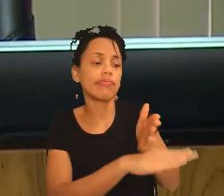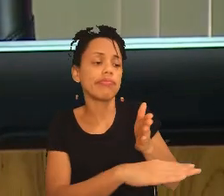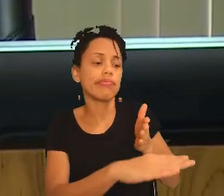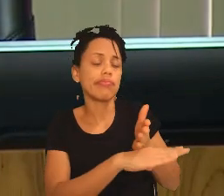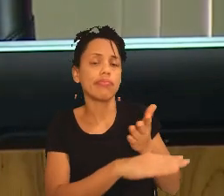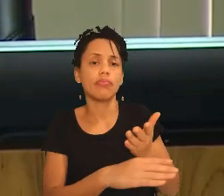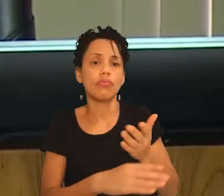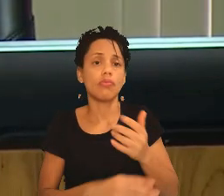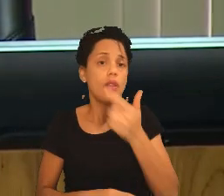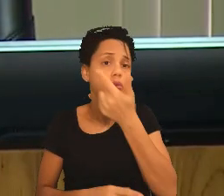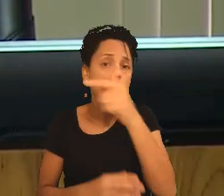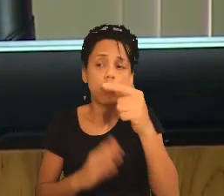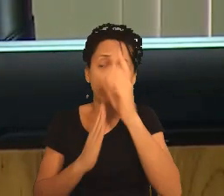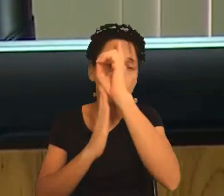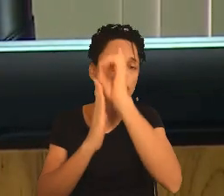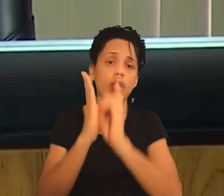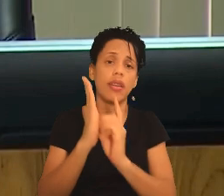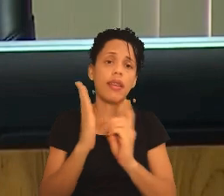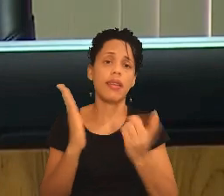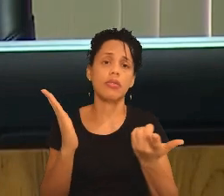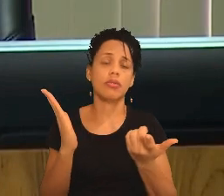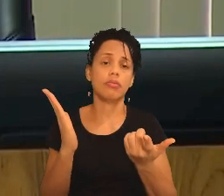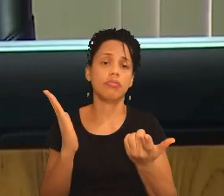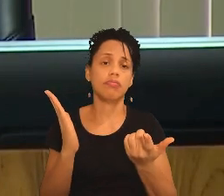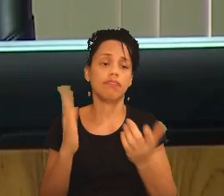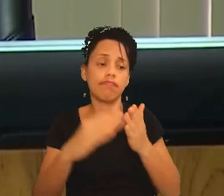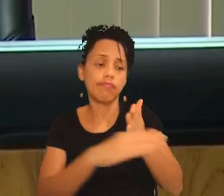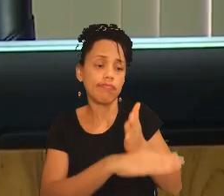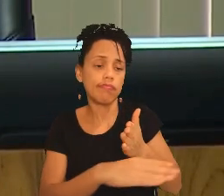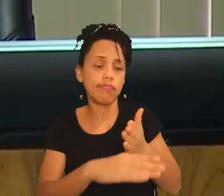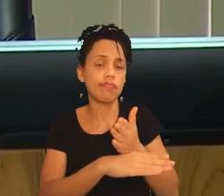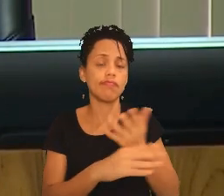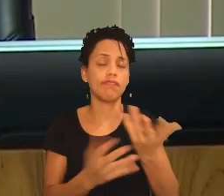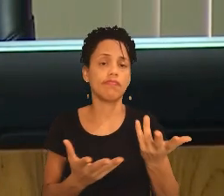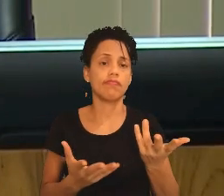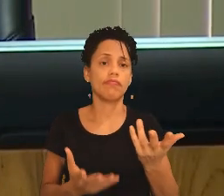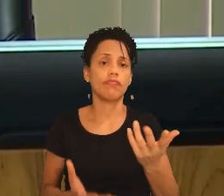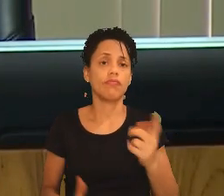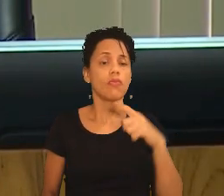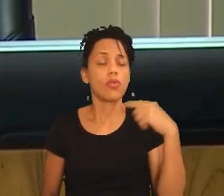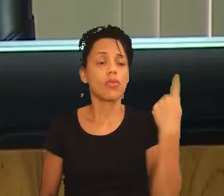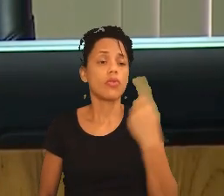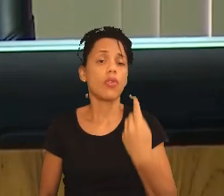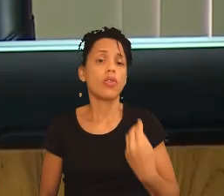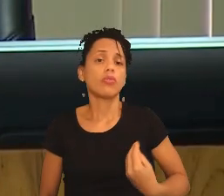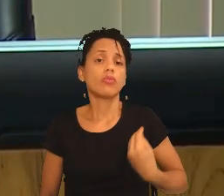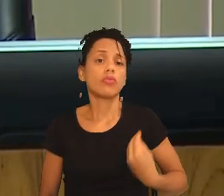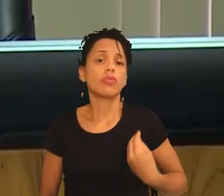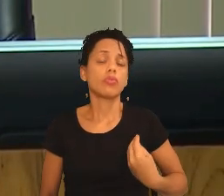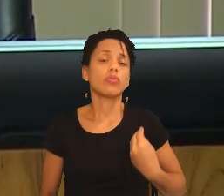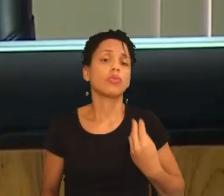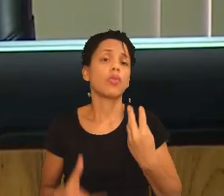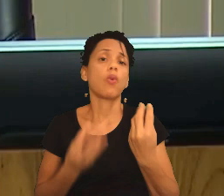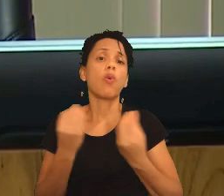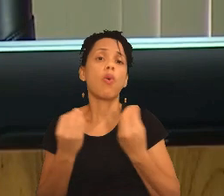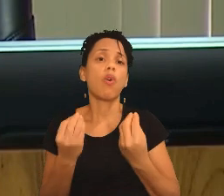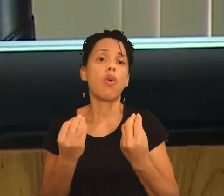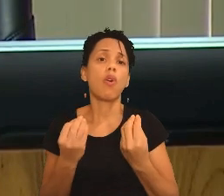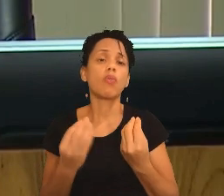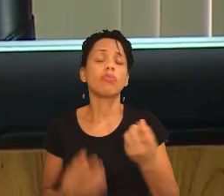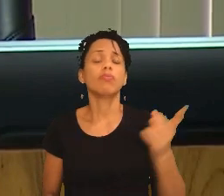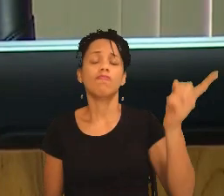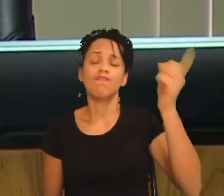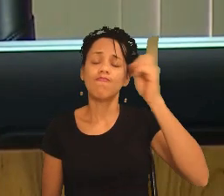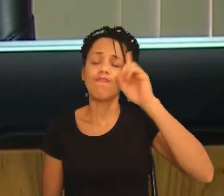ele é espiritualidade para nós. E hoje o nosso povo não tem mais esse